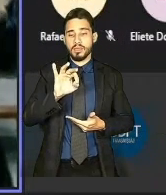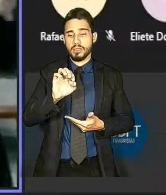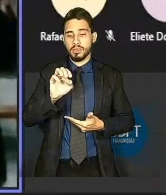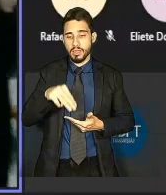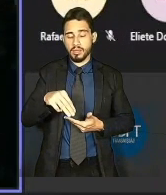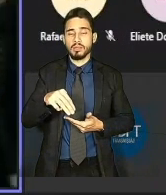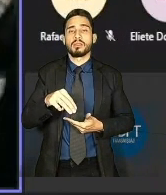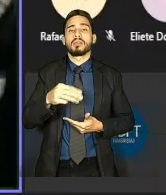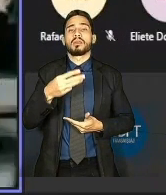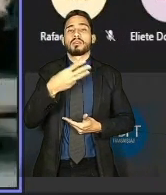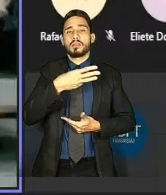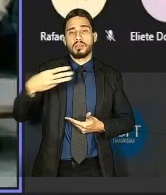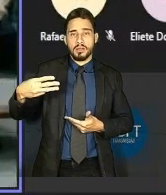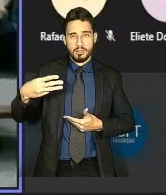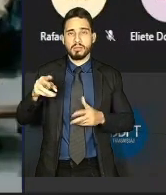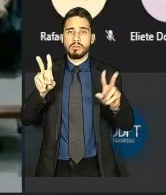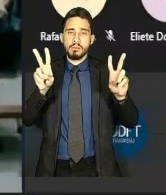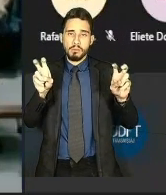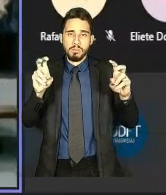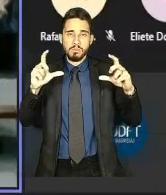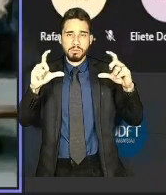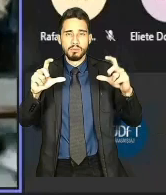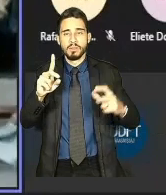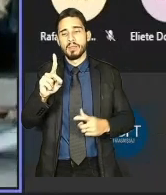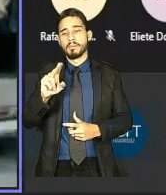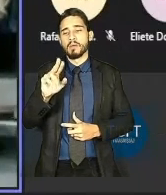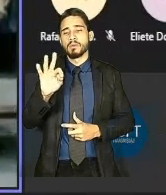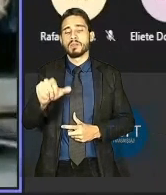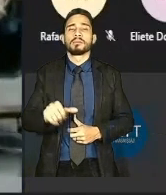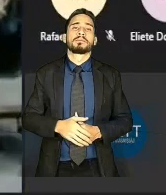Chamo agora o item 33 da pauta.